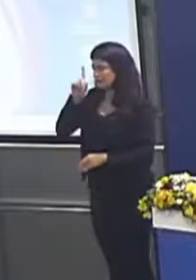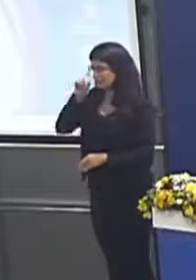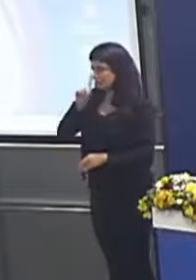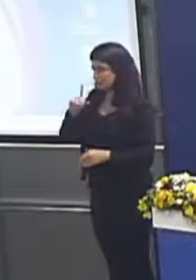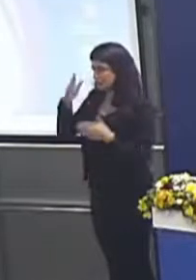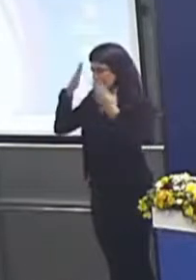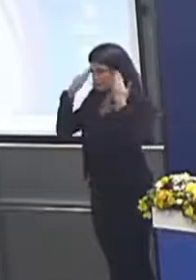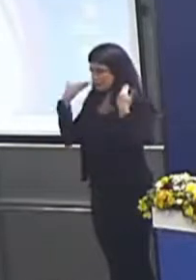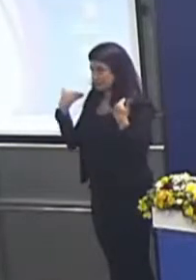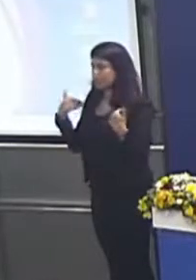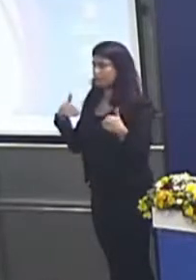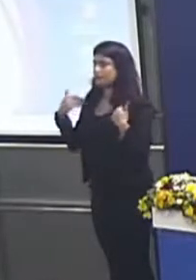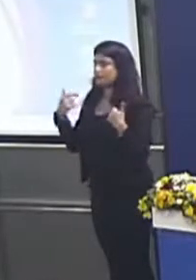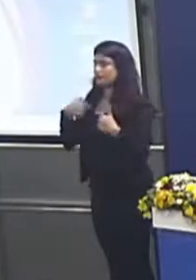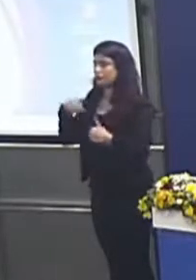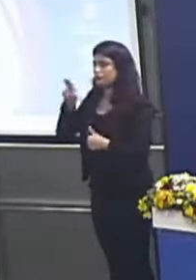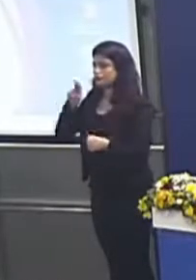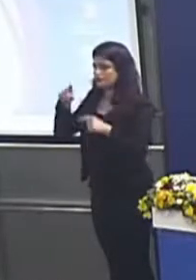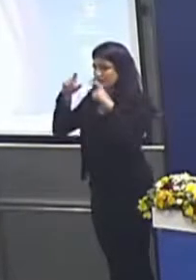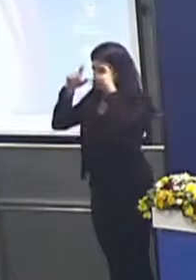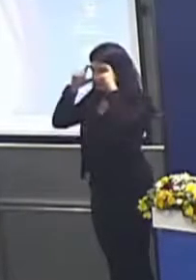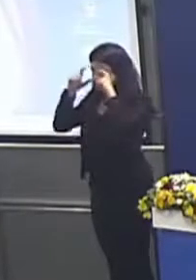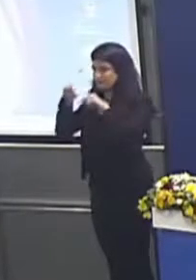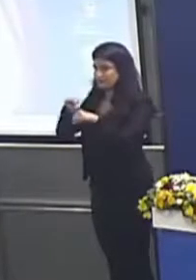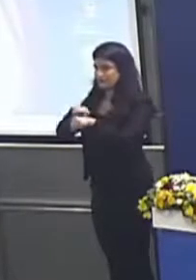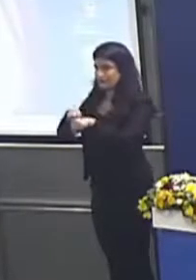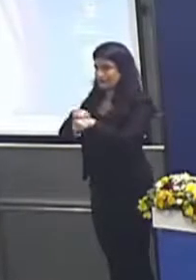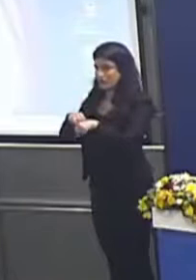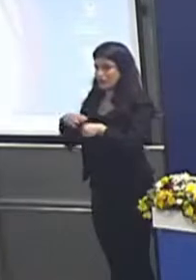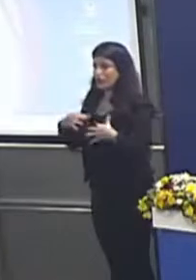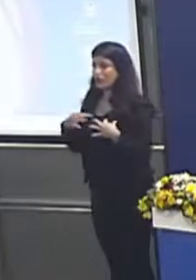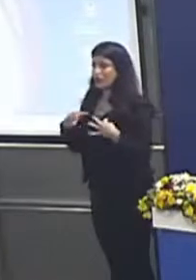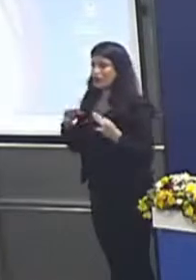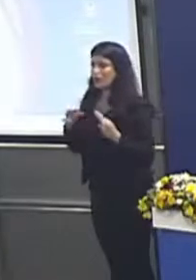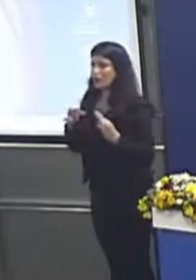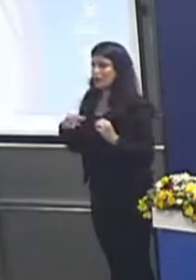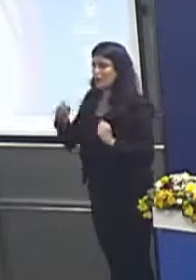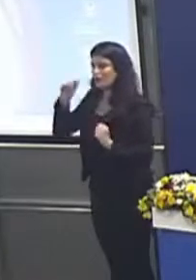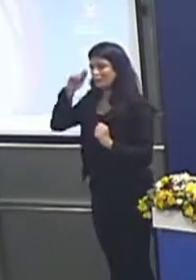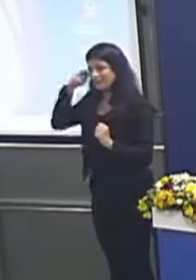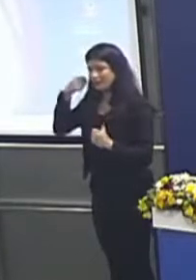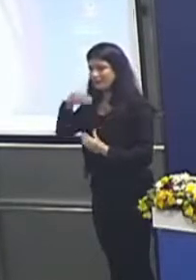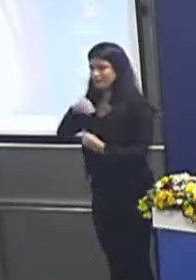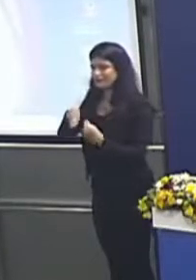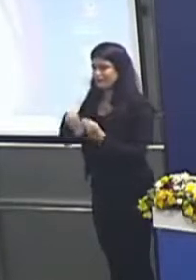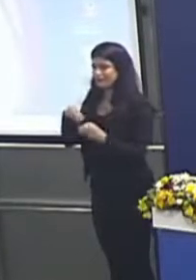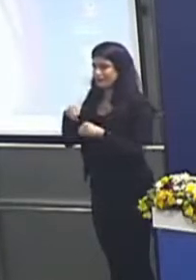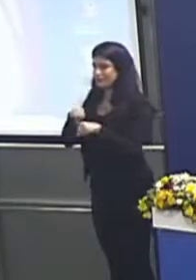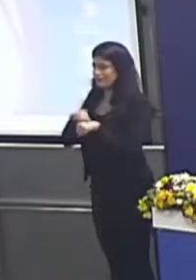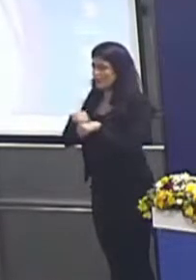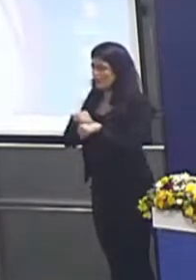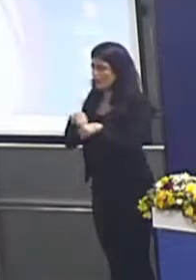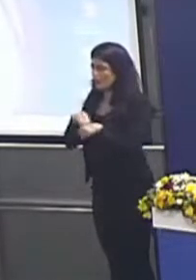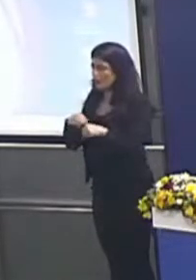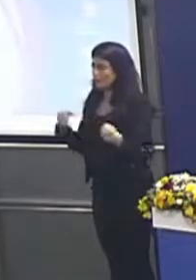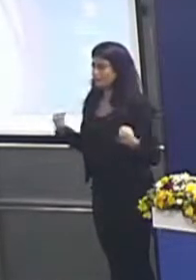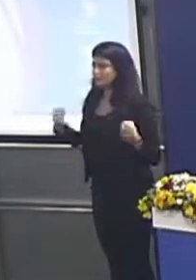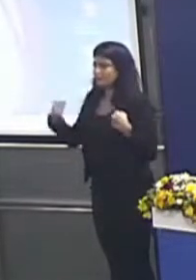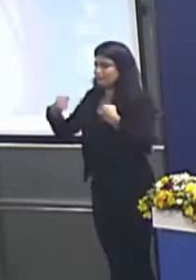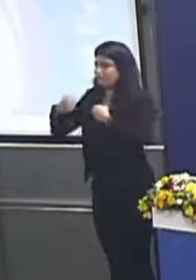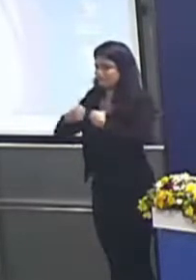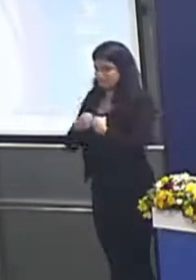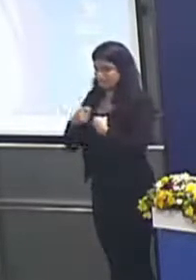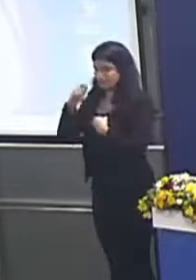ombros, estou usando um óculos marrom, estou com uma roupa preta e marrom, com um blazer preto por cima.